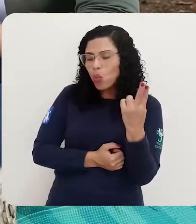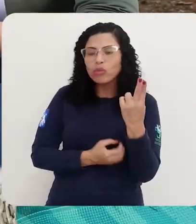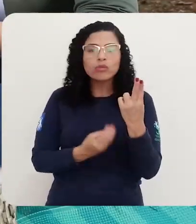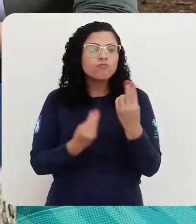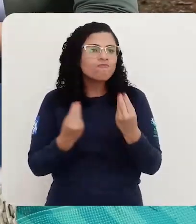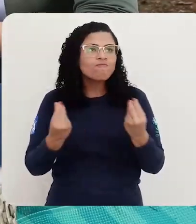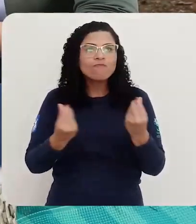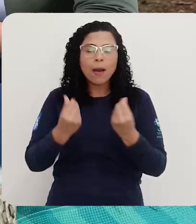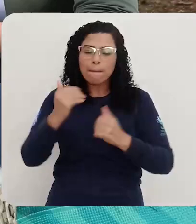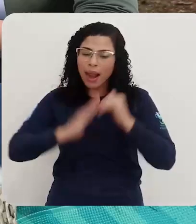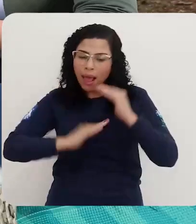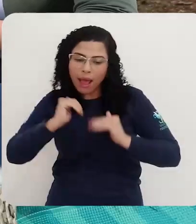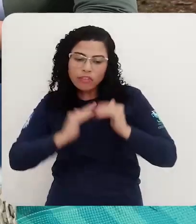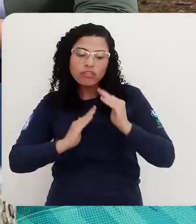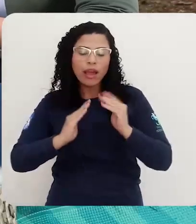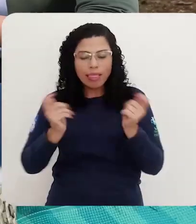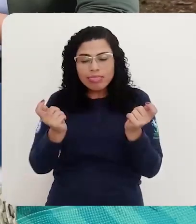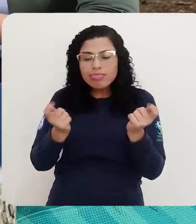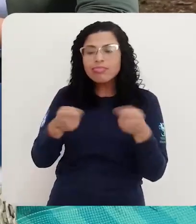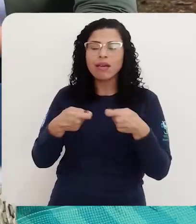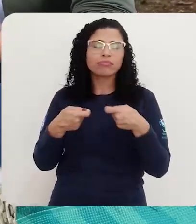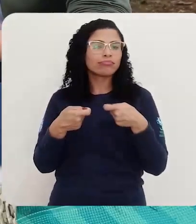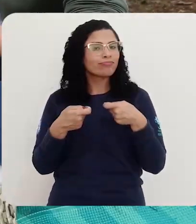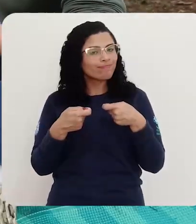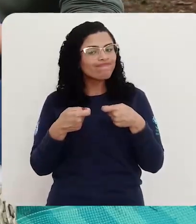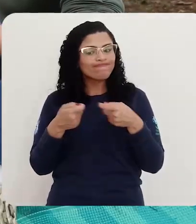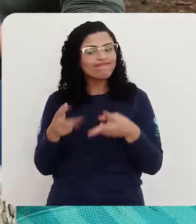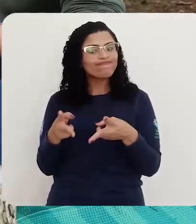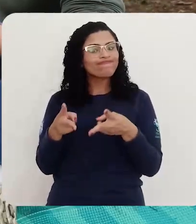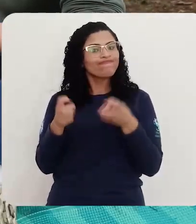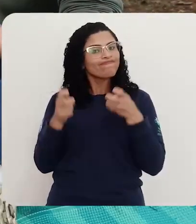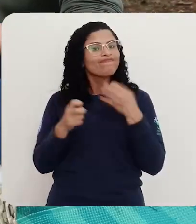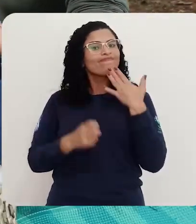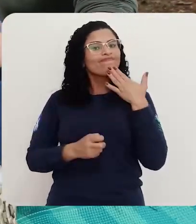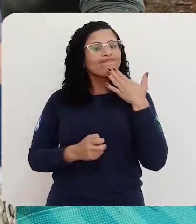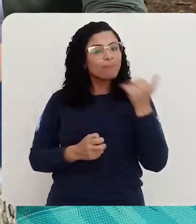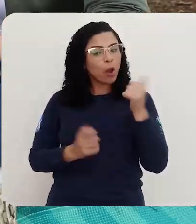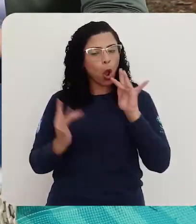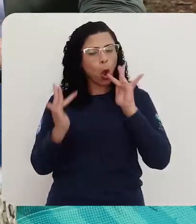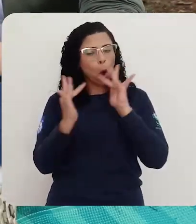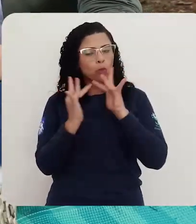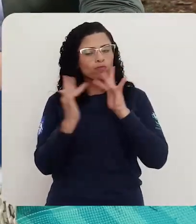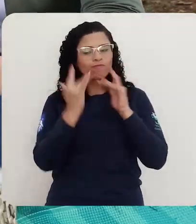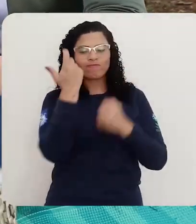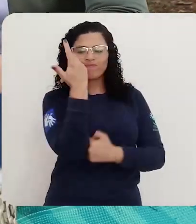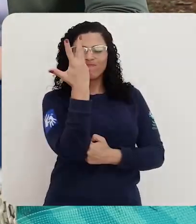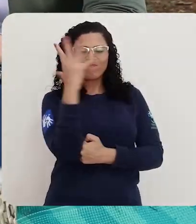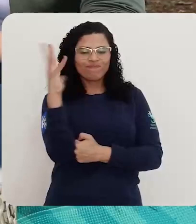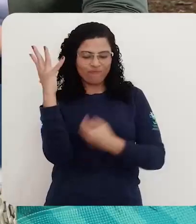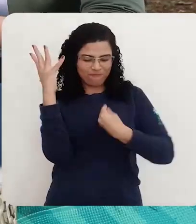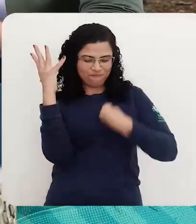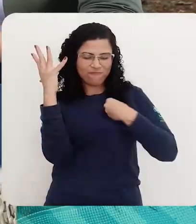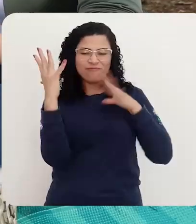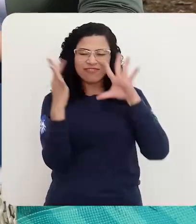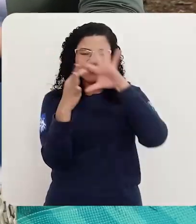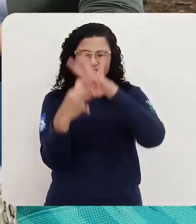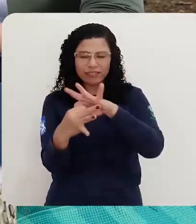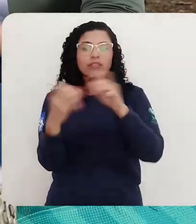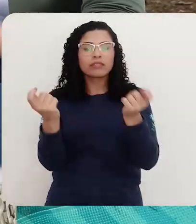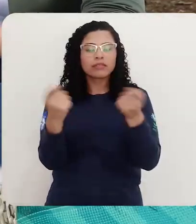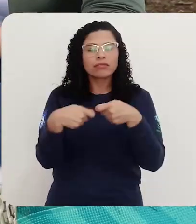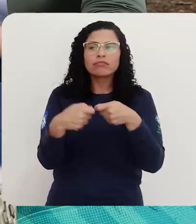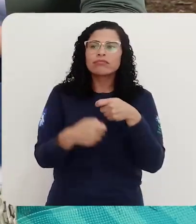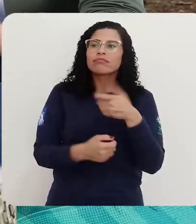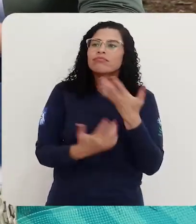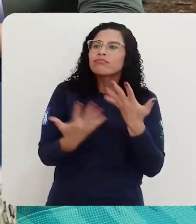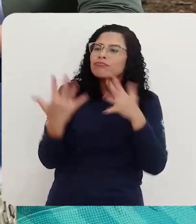de alguma atividade, que elas pudessem perceber essa conexão com a natureza e vivenciar esse